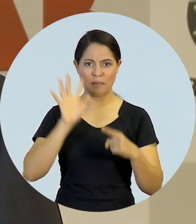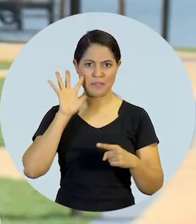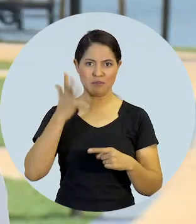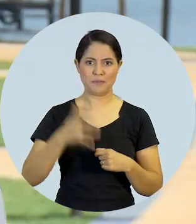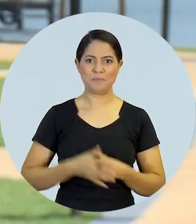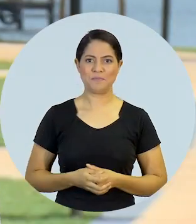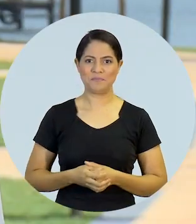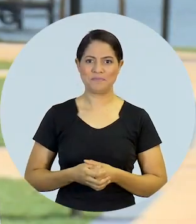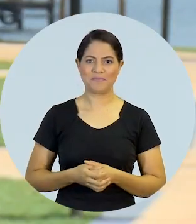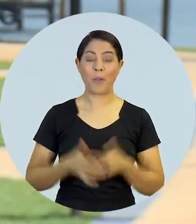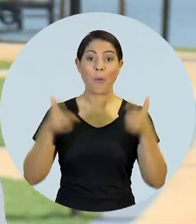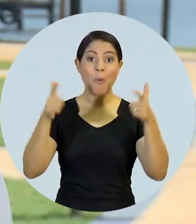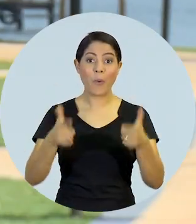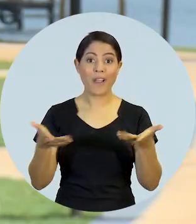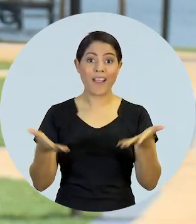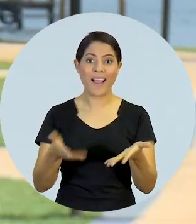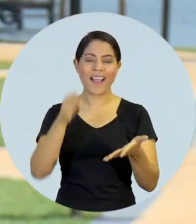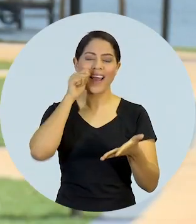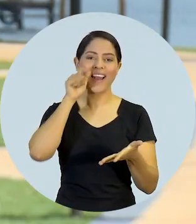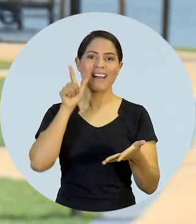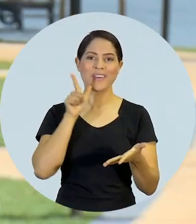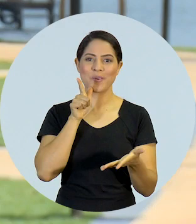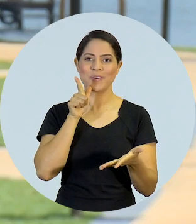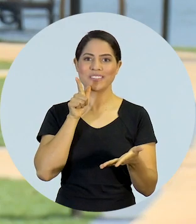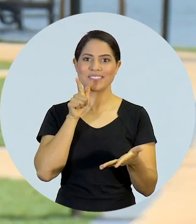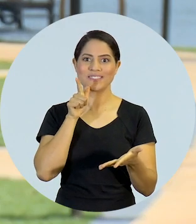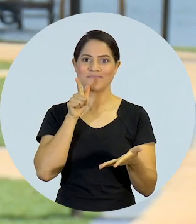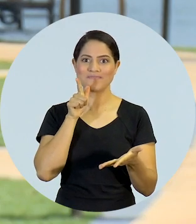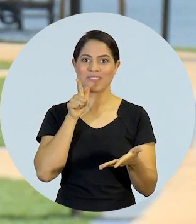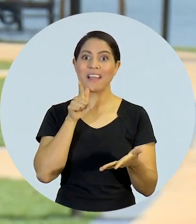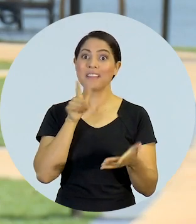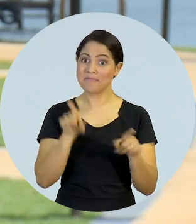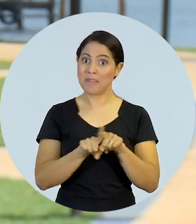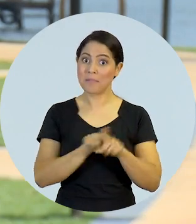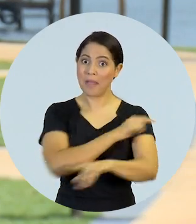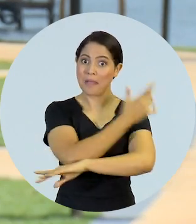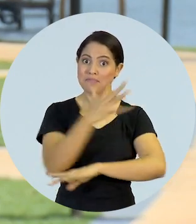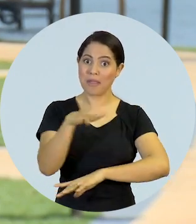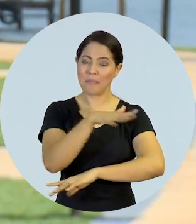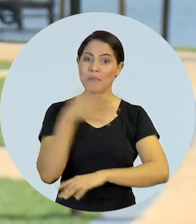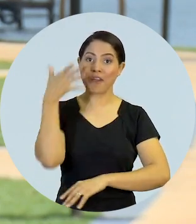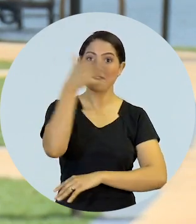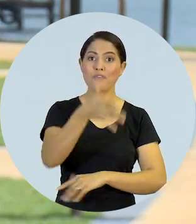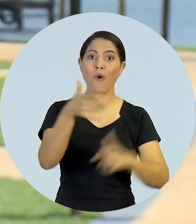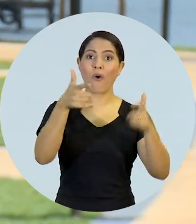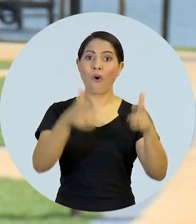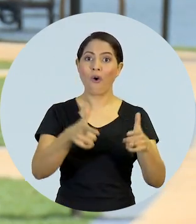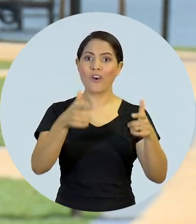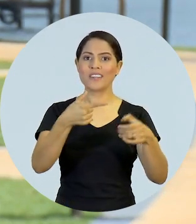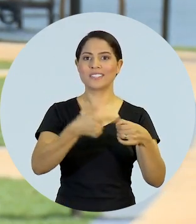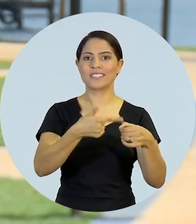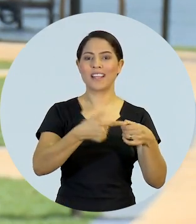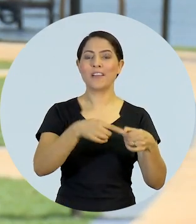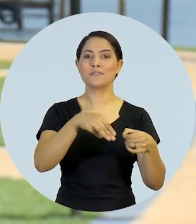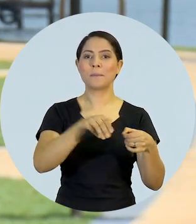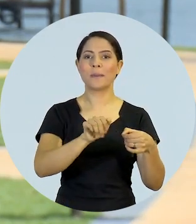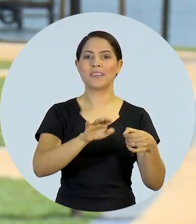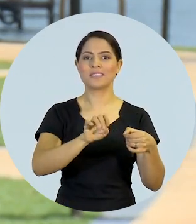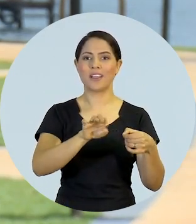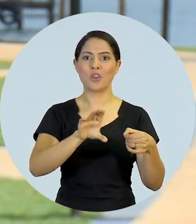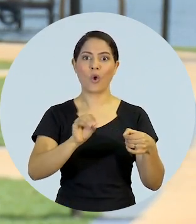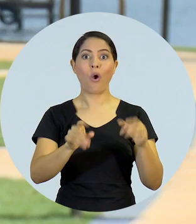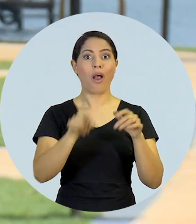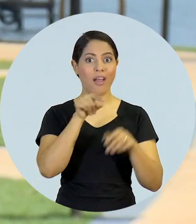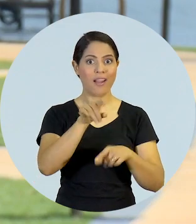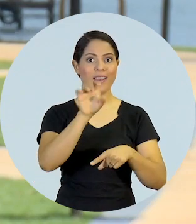problema. Segunda parada, Alagoas. A caravana do meio ambiente também passou pela cidade de Maceió, onde discutiu